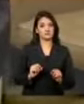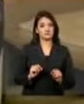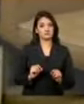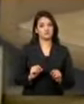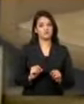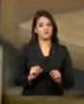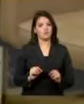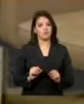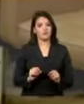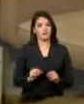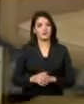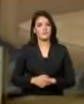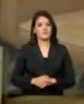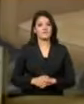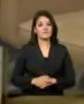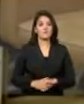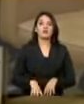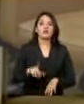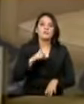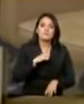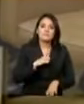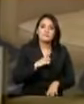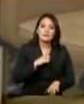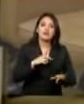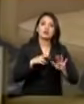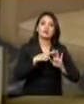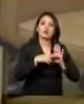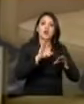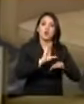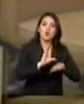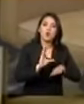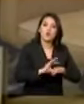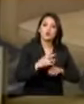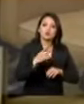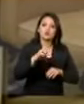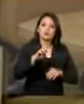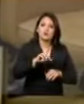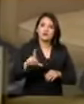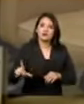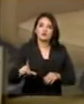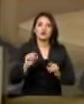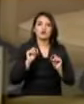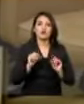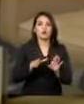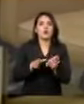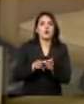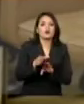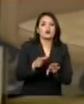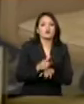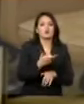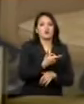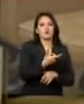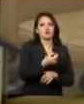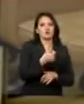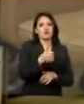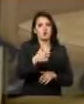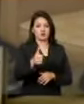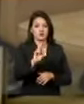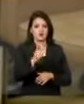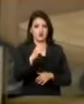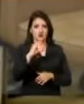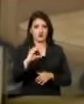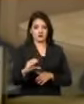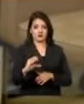positivar, para levar ao Código de Processo Penal a orientação firmada em 2011 no HC 84078,